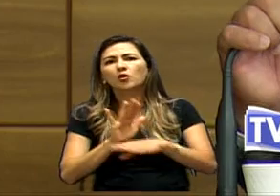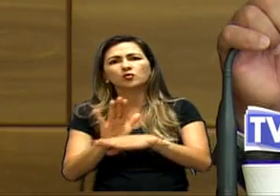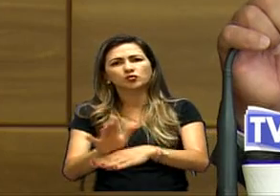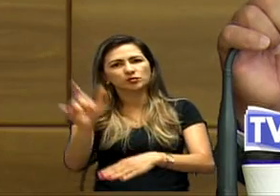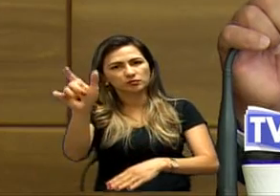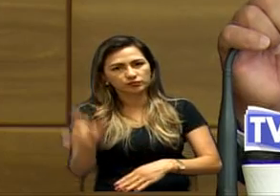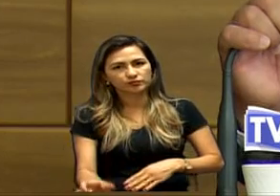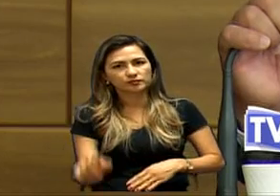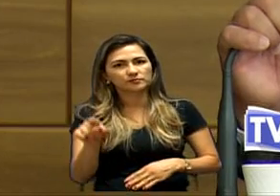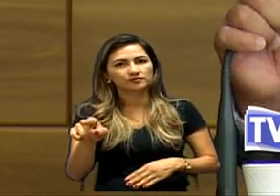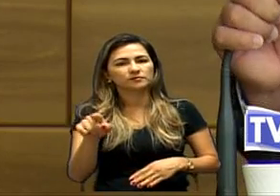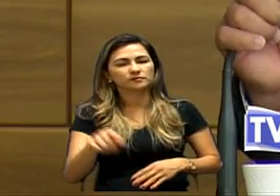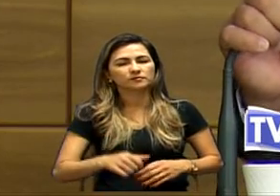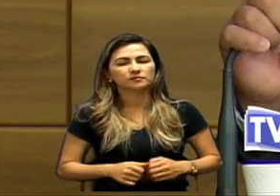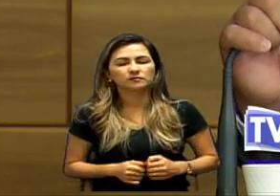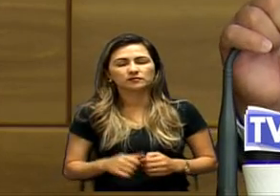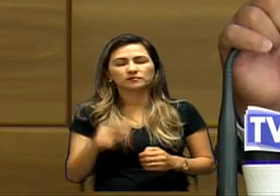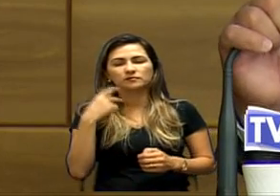do vereador Fausto Pérez.